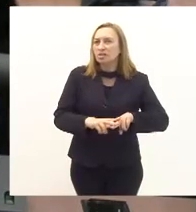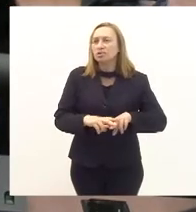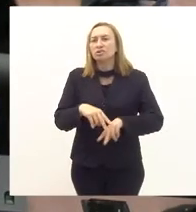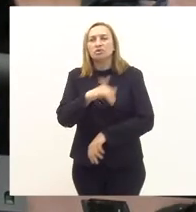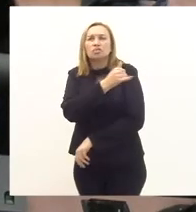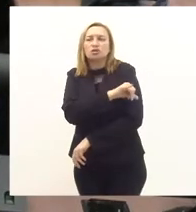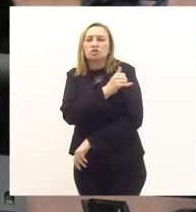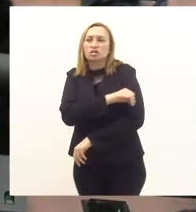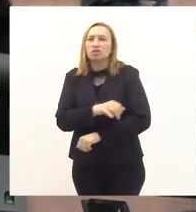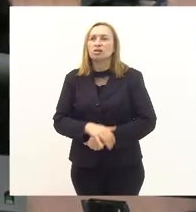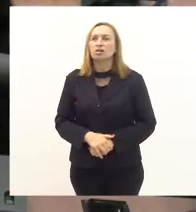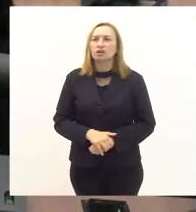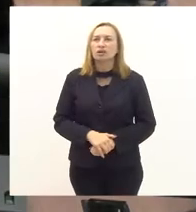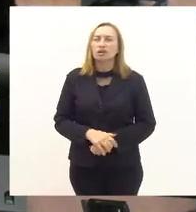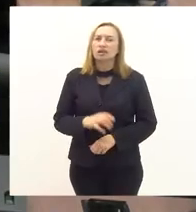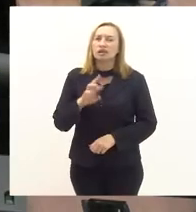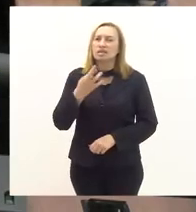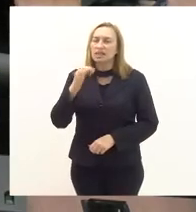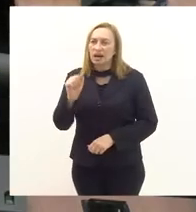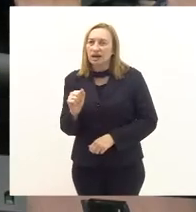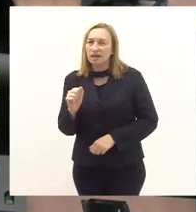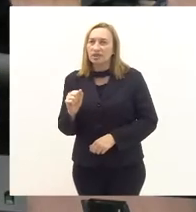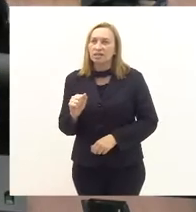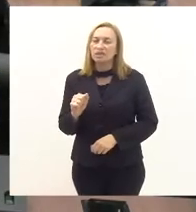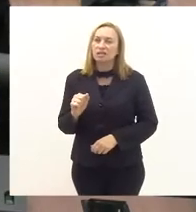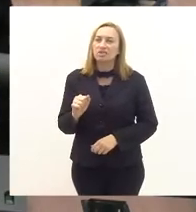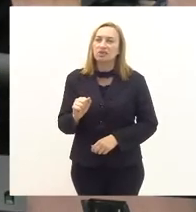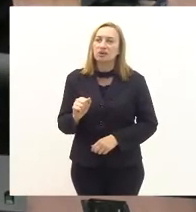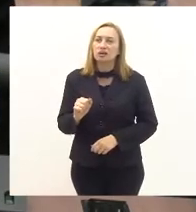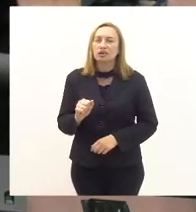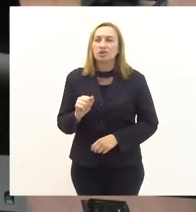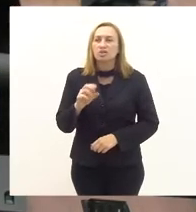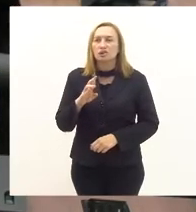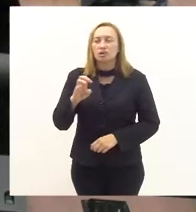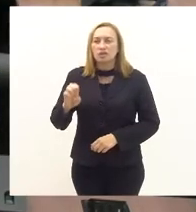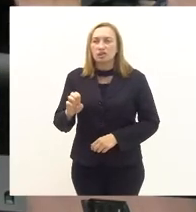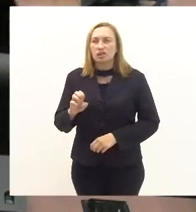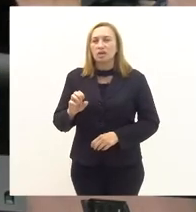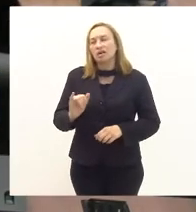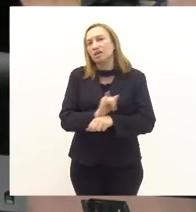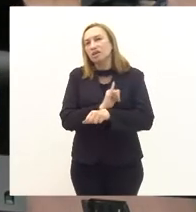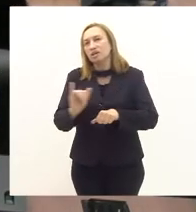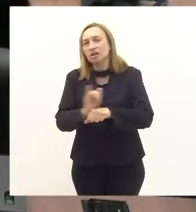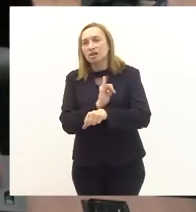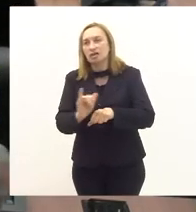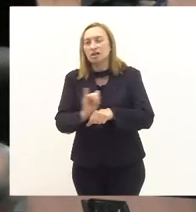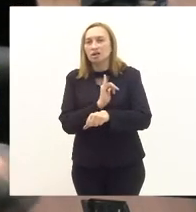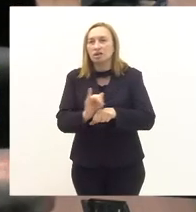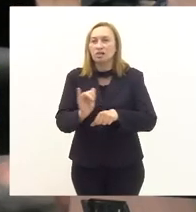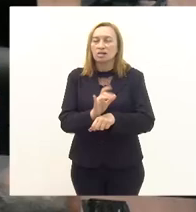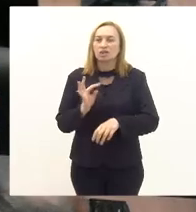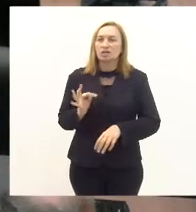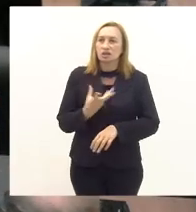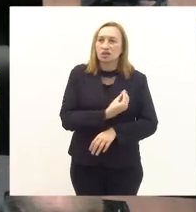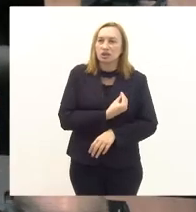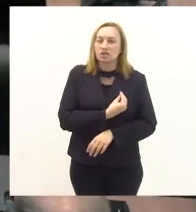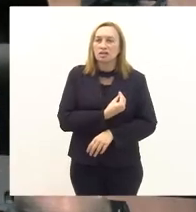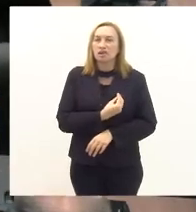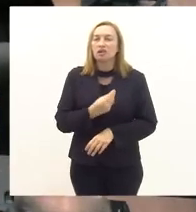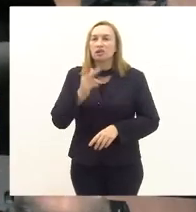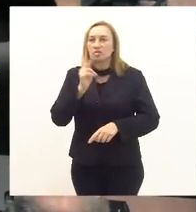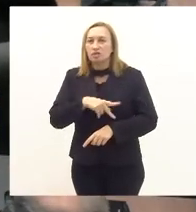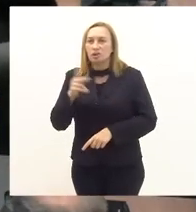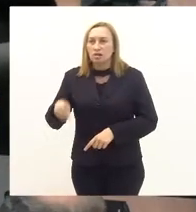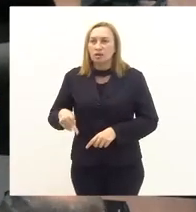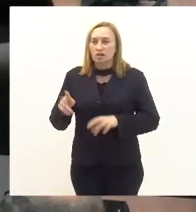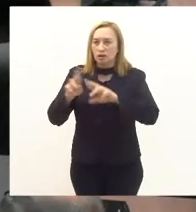Janeiro, a querida Sara Wagner York, revisora do dossiê da Articulação Nacional de Travestis Transsexuais, professora da UERJ,